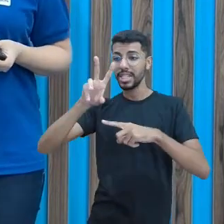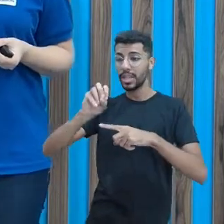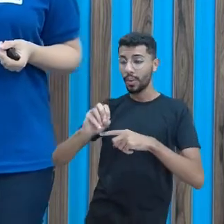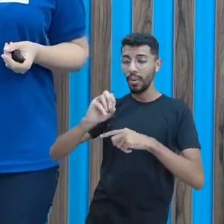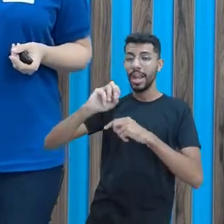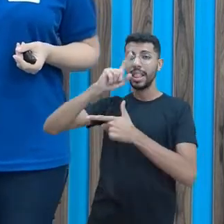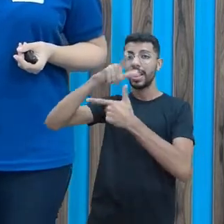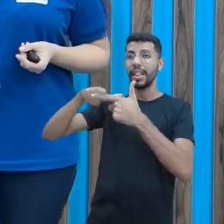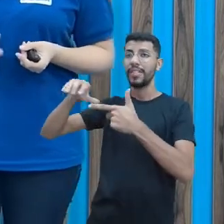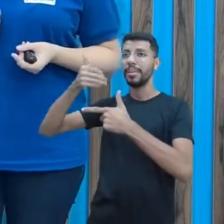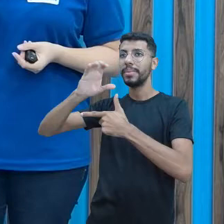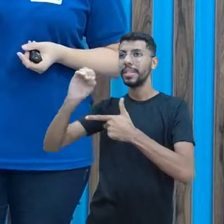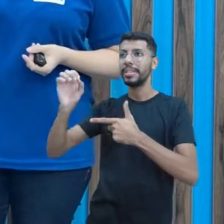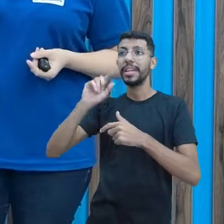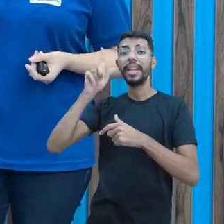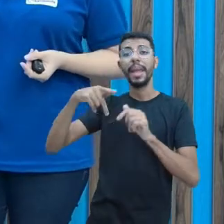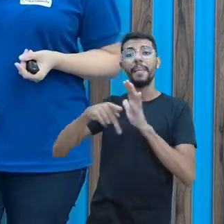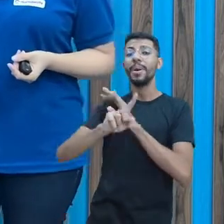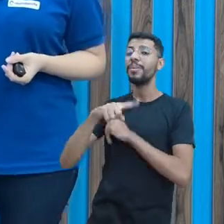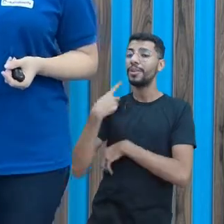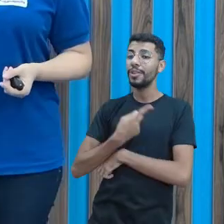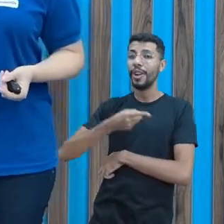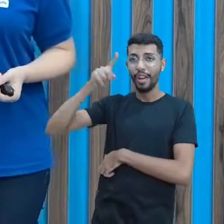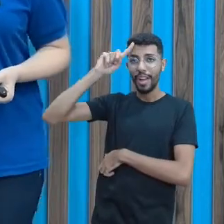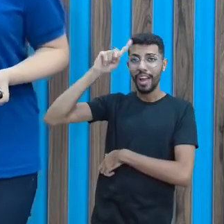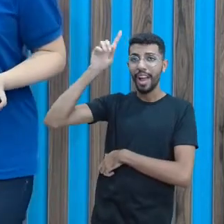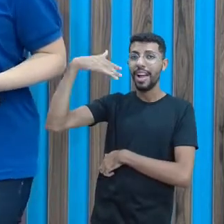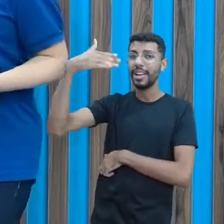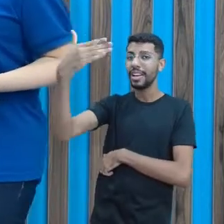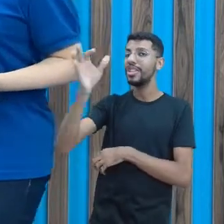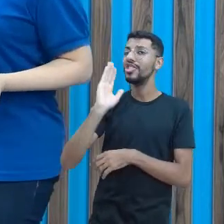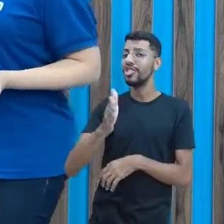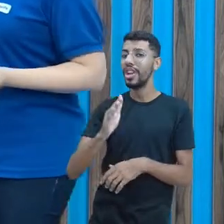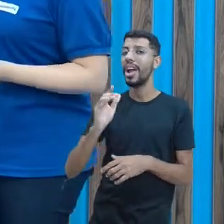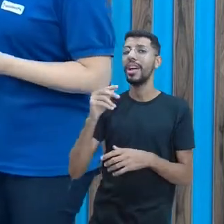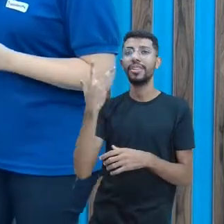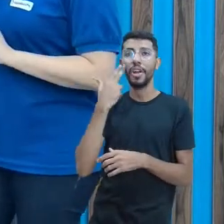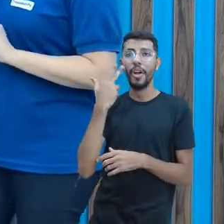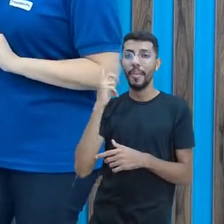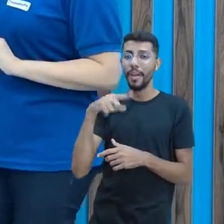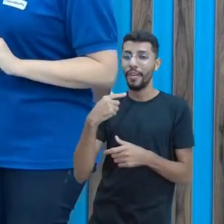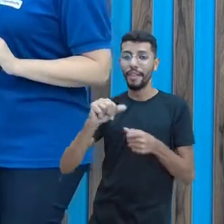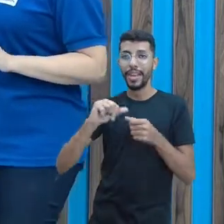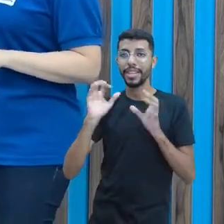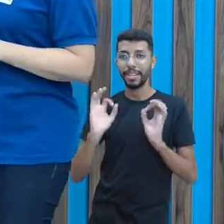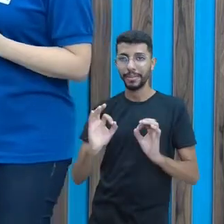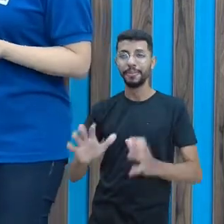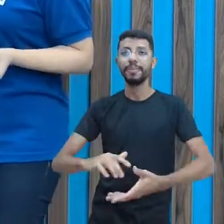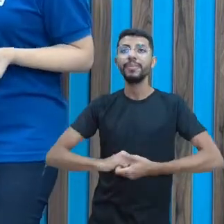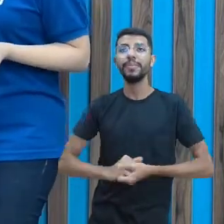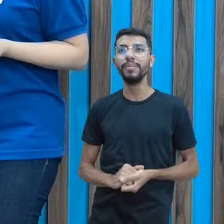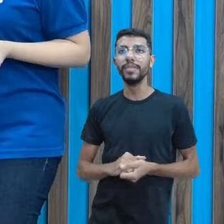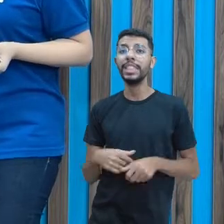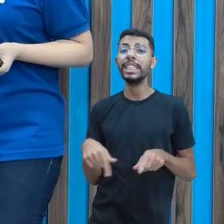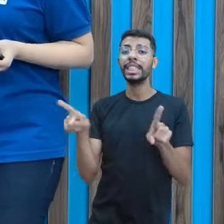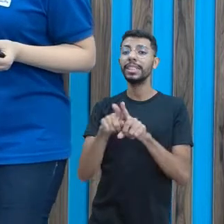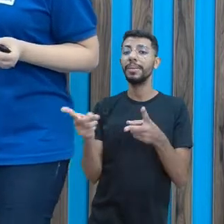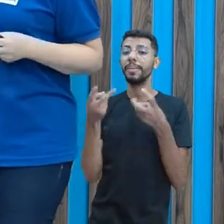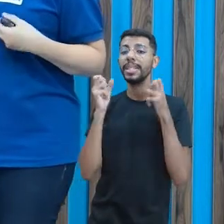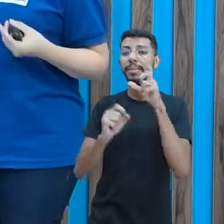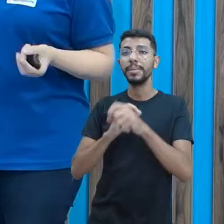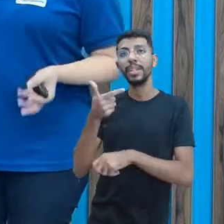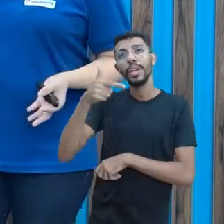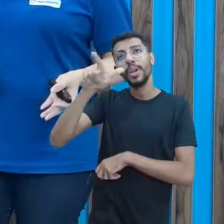do nosso dia a dia, né? Já está muito mais comum da gente realizar, tá bom? A gente observou algumas outras porcentagens, por